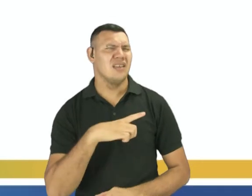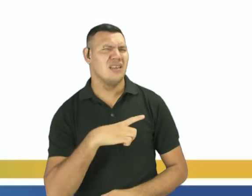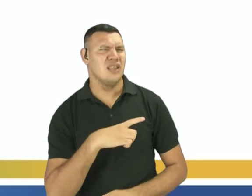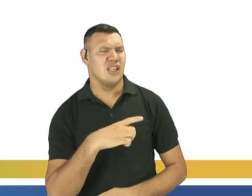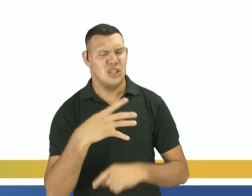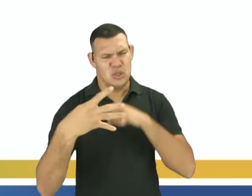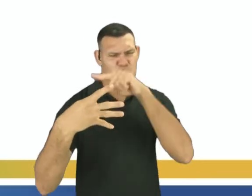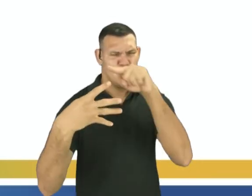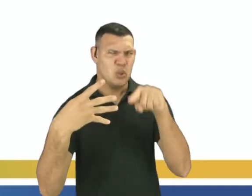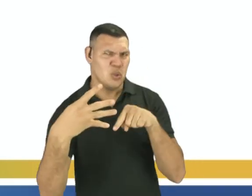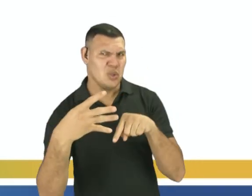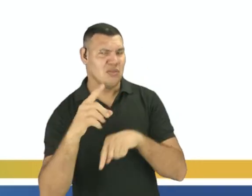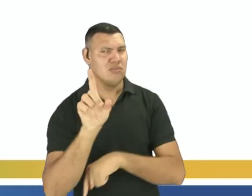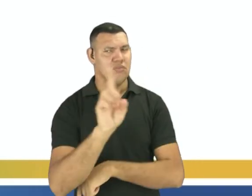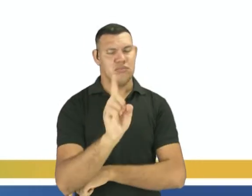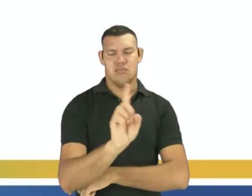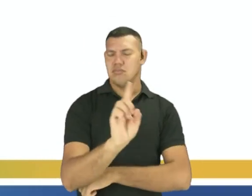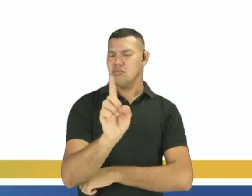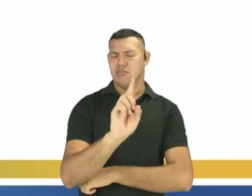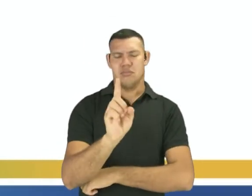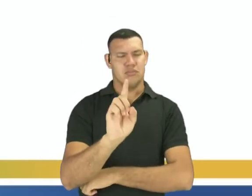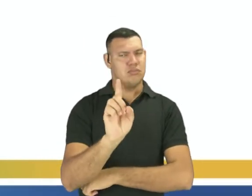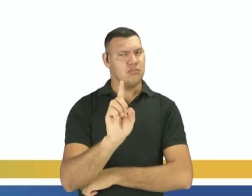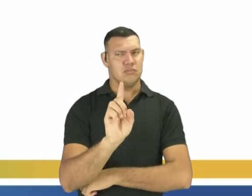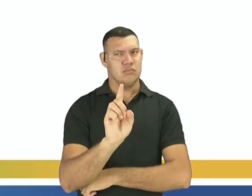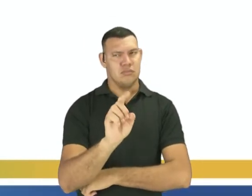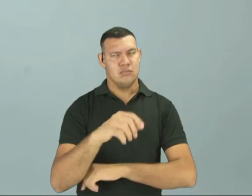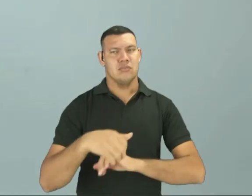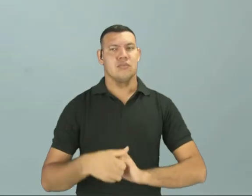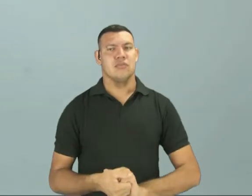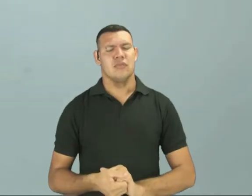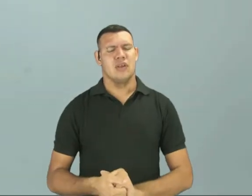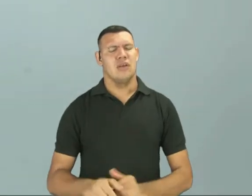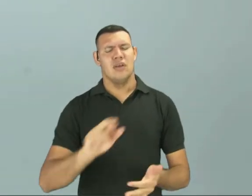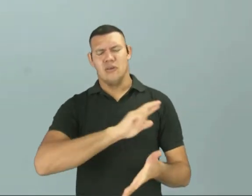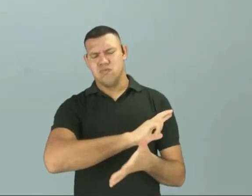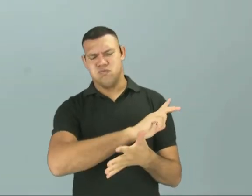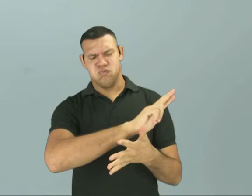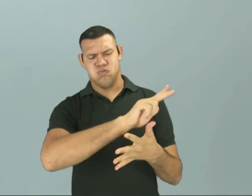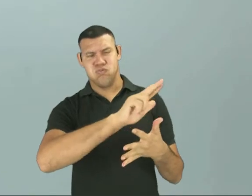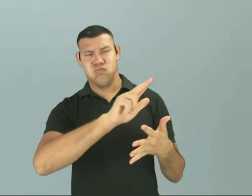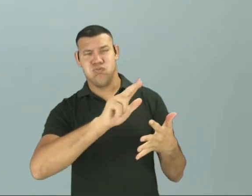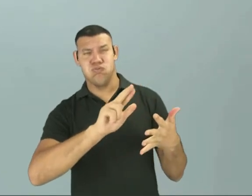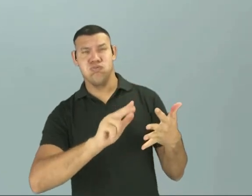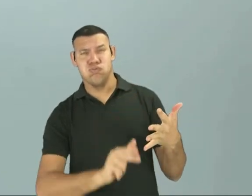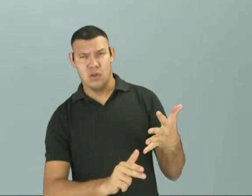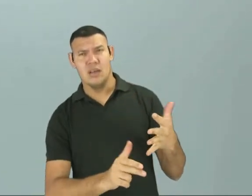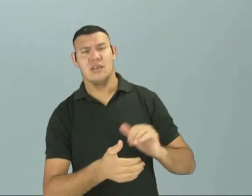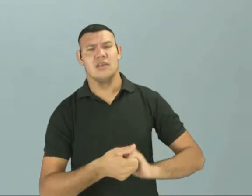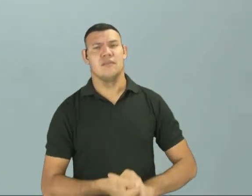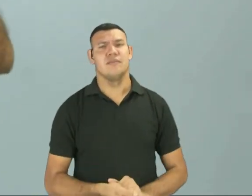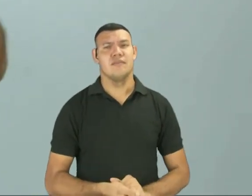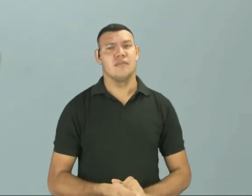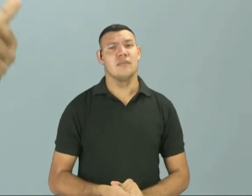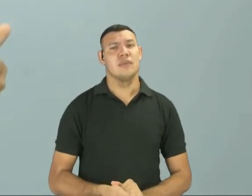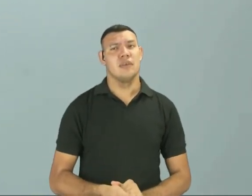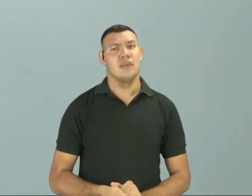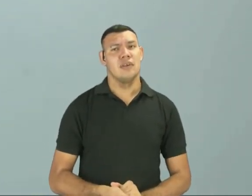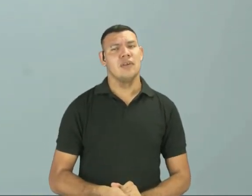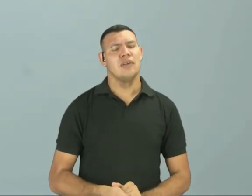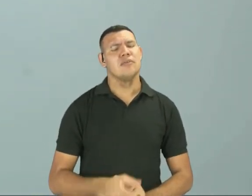4, né? Com certeza, não são só esses 4. São vários outros também. Só que você